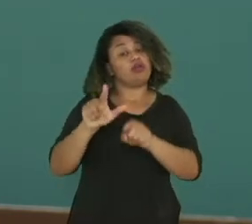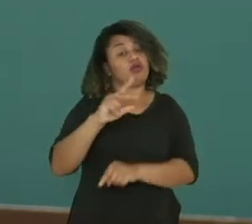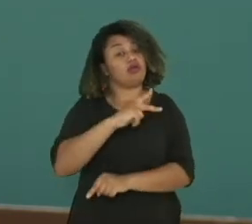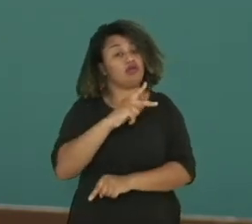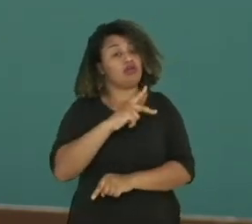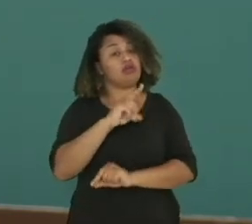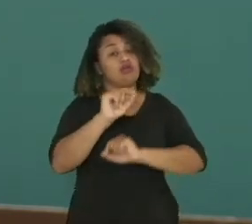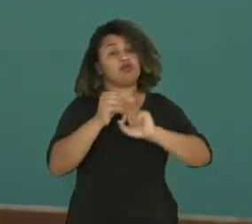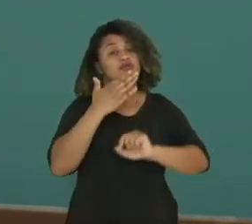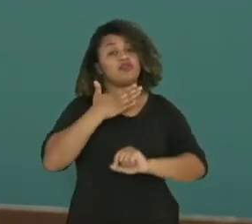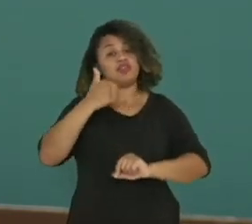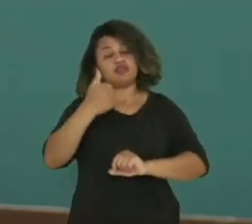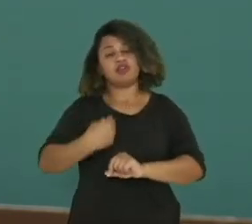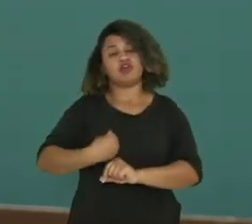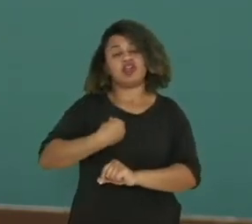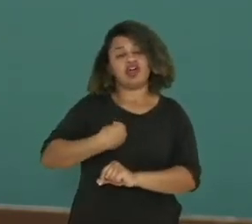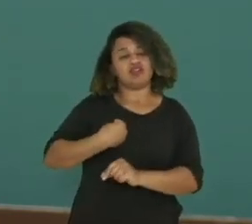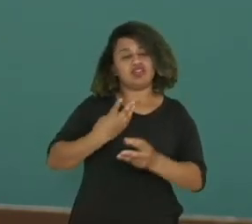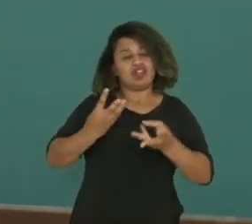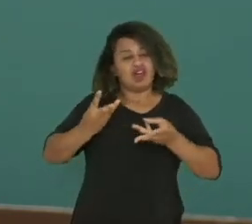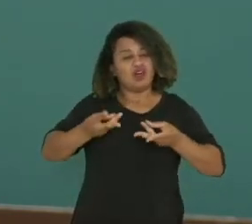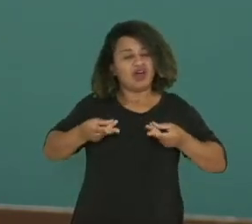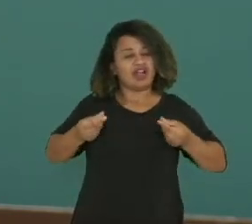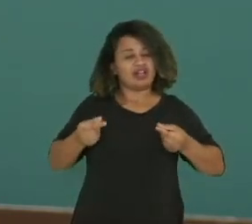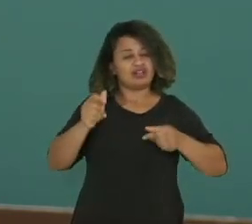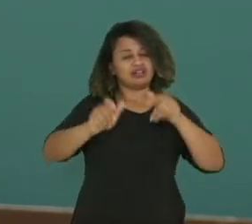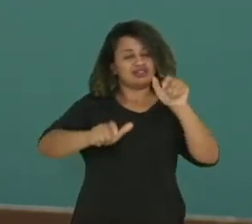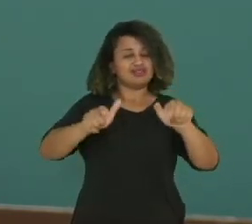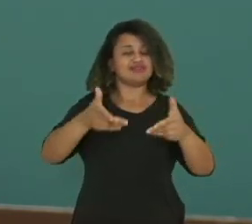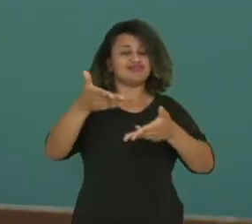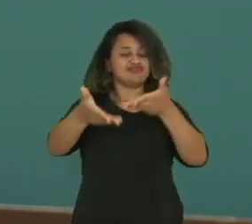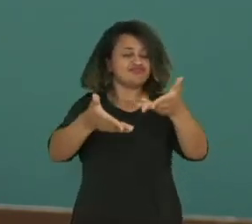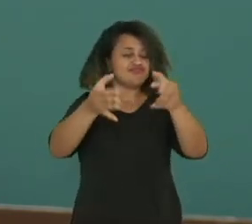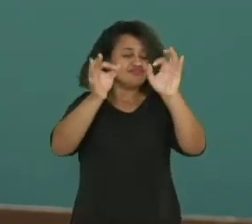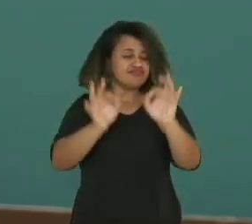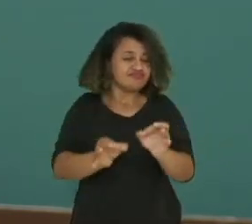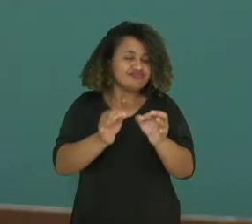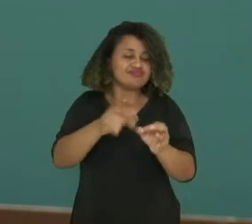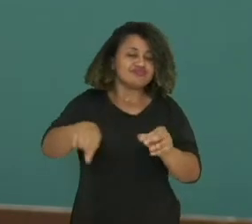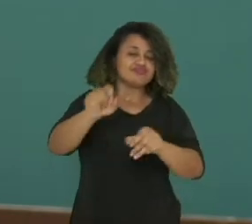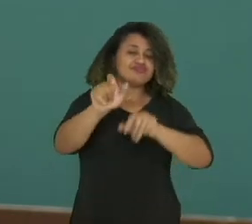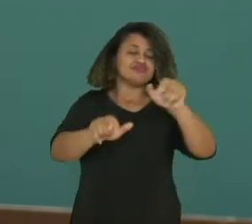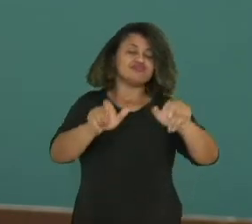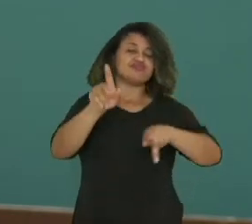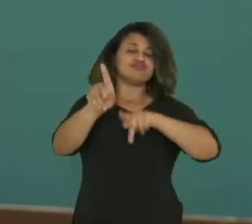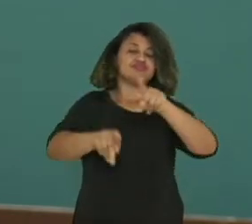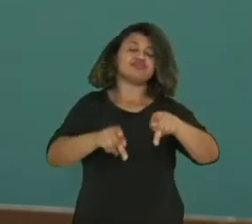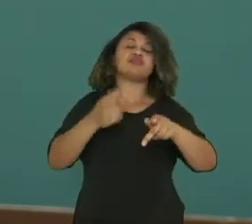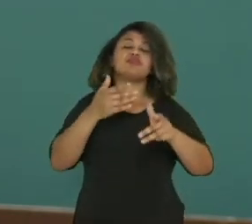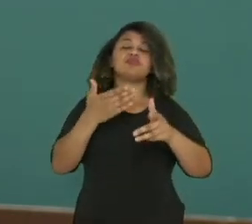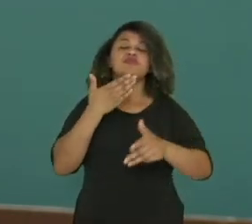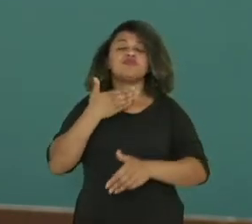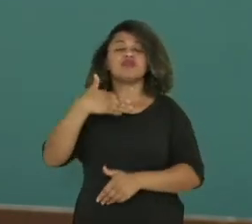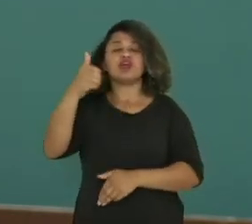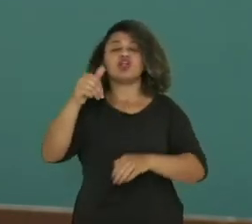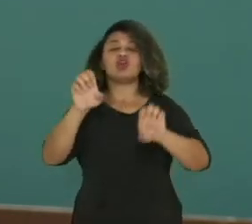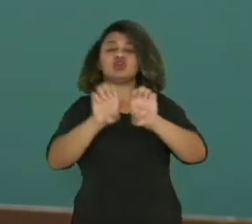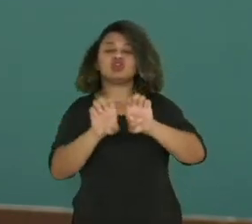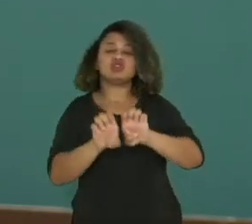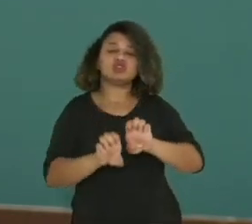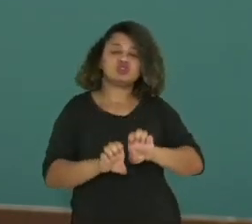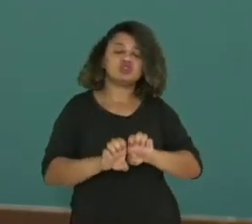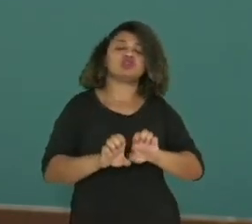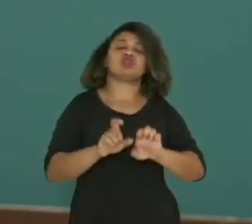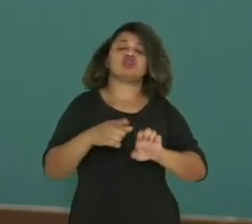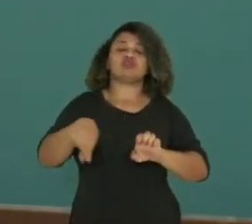melhorar a qualidade de vida dessas pessoas, prestando assistência adequada, melhorando a estrutura, chegando para